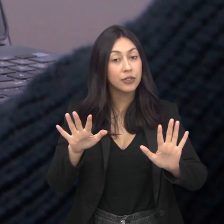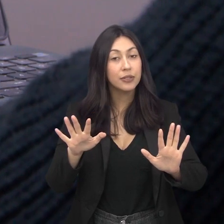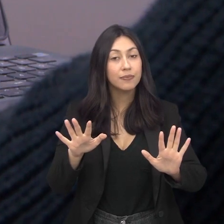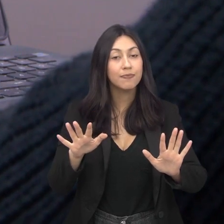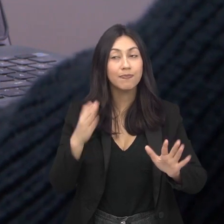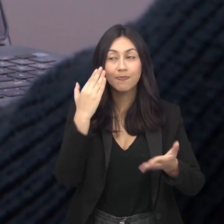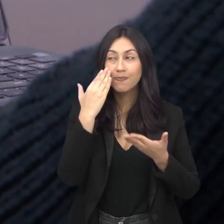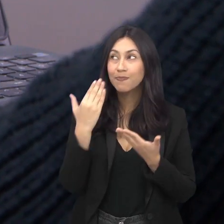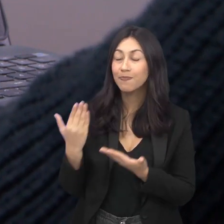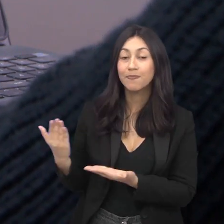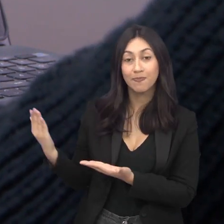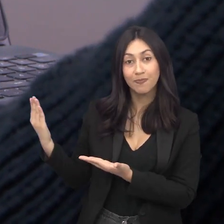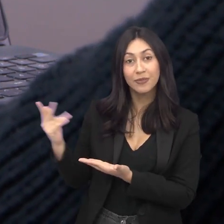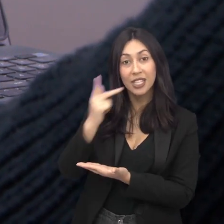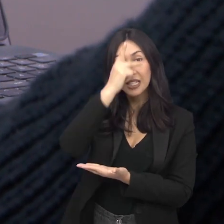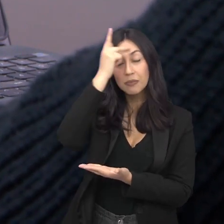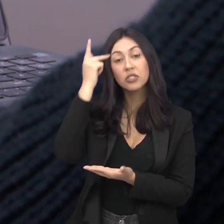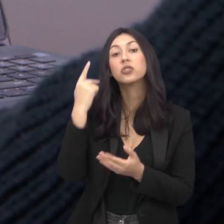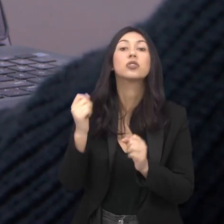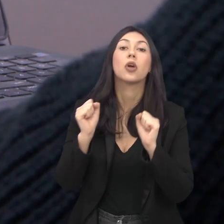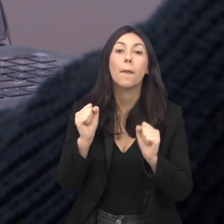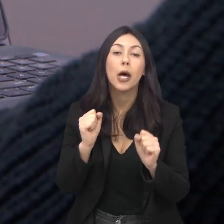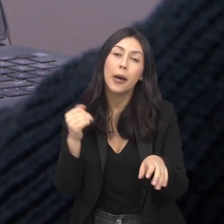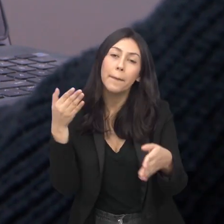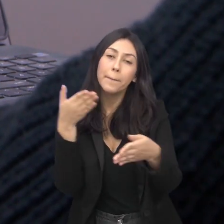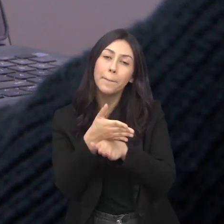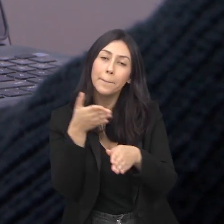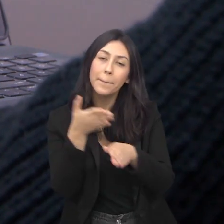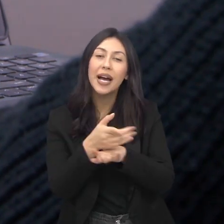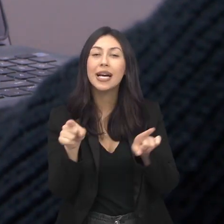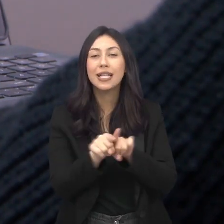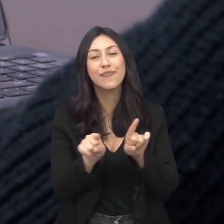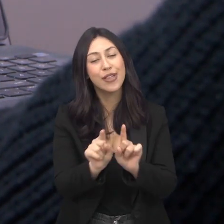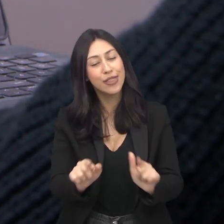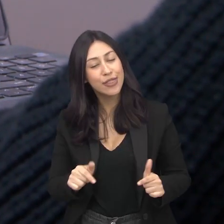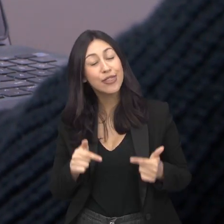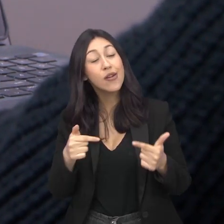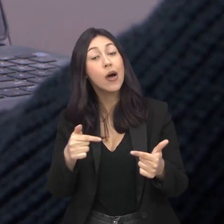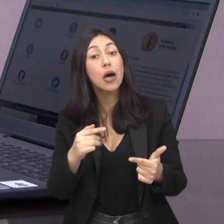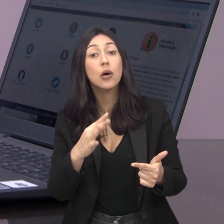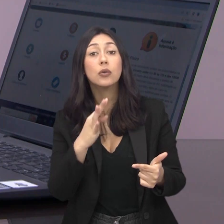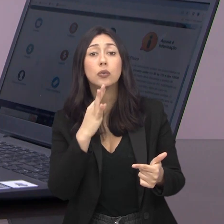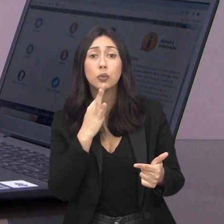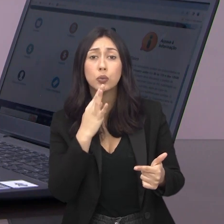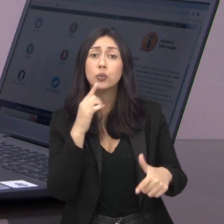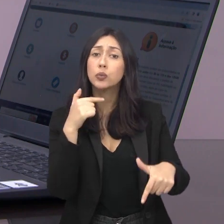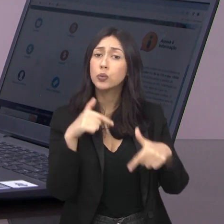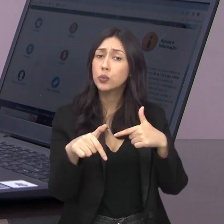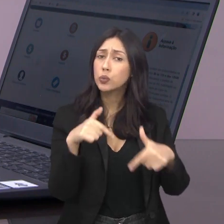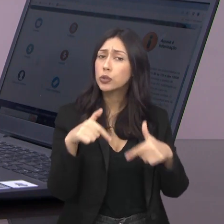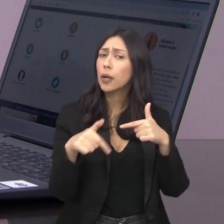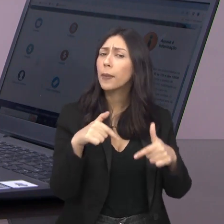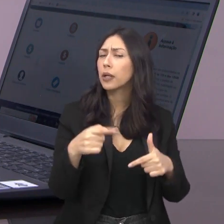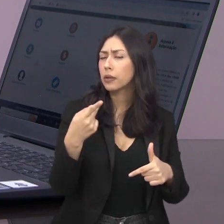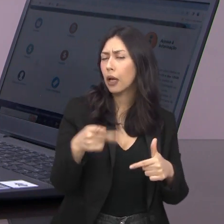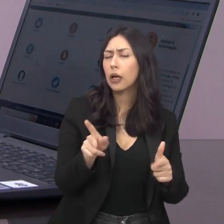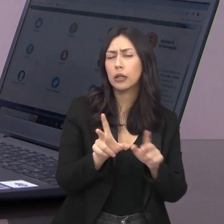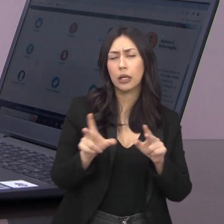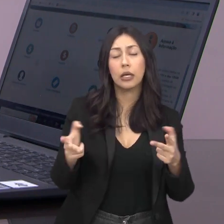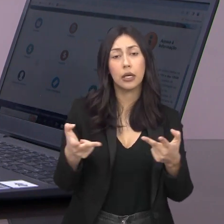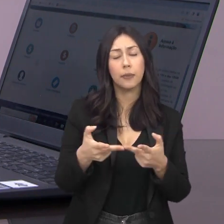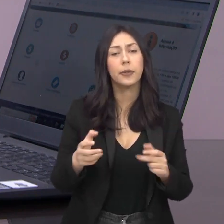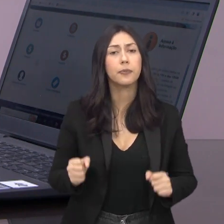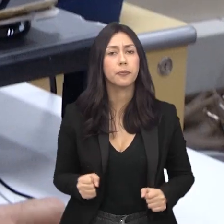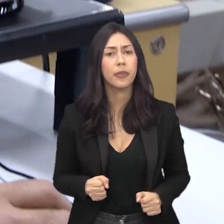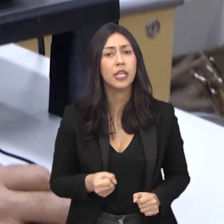A partir do Portal da Transparência, as pessoas podem ser mais participativas e atuantes e conhecer mais do trabalho realizado aqui